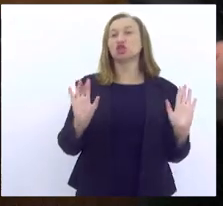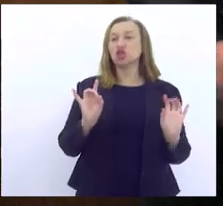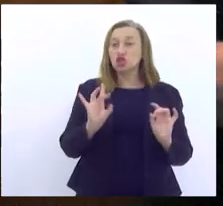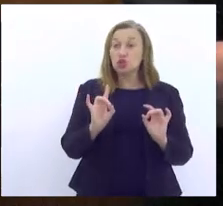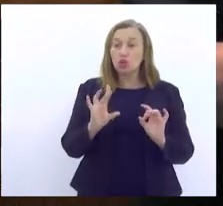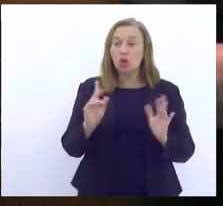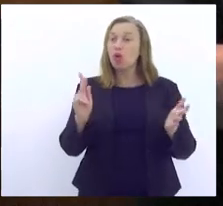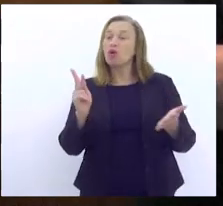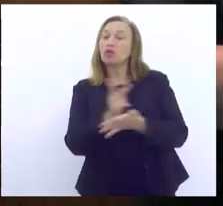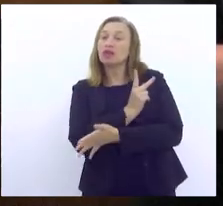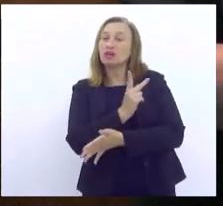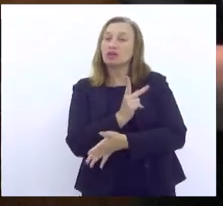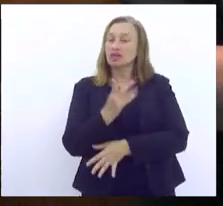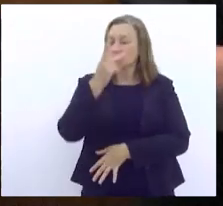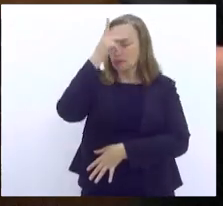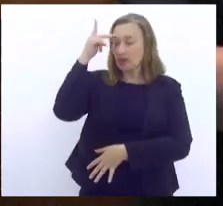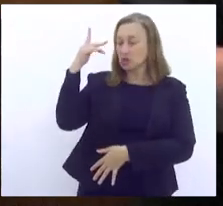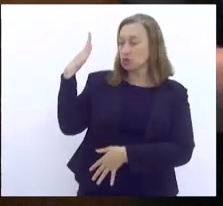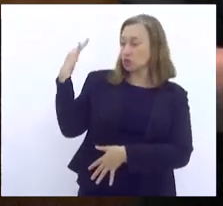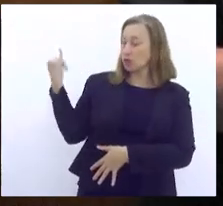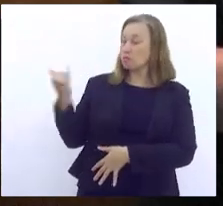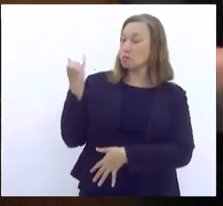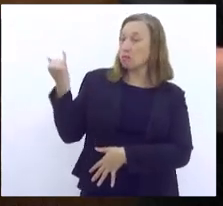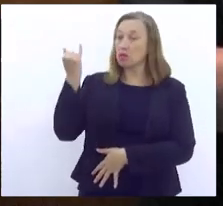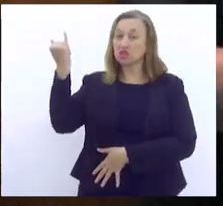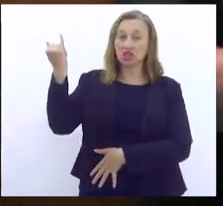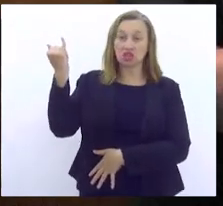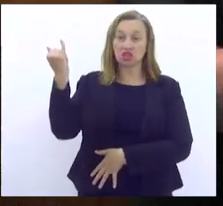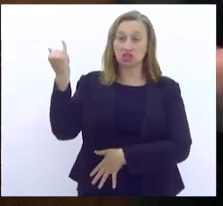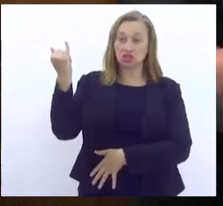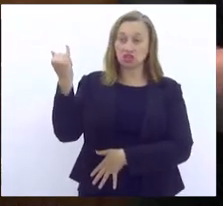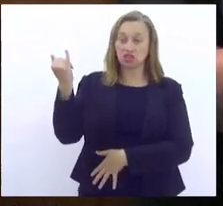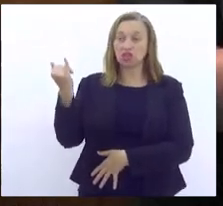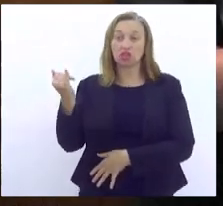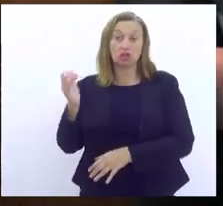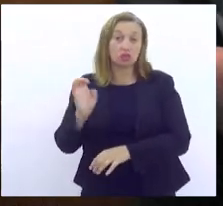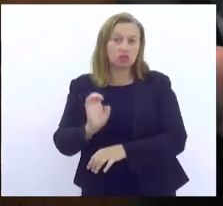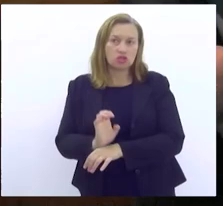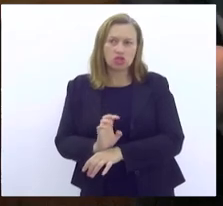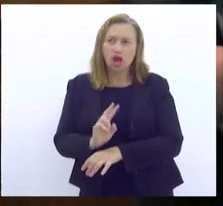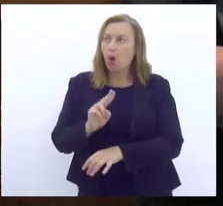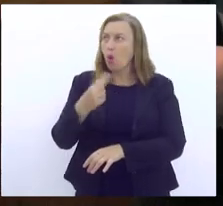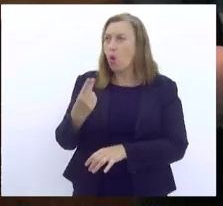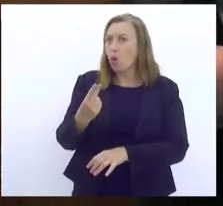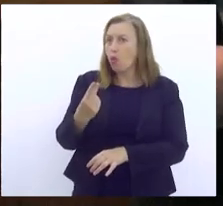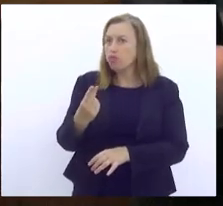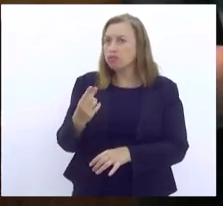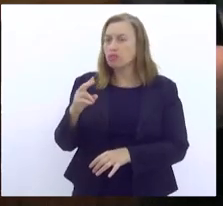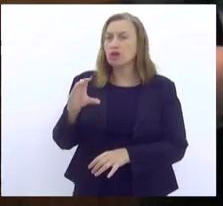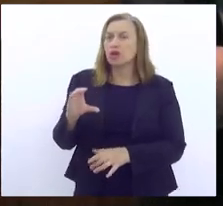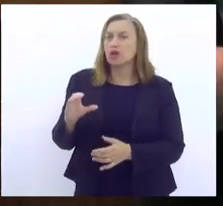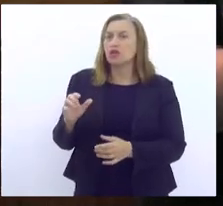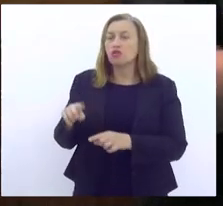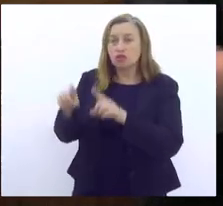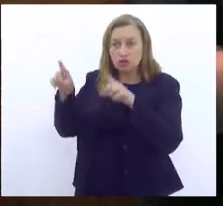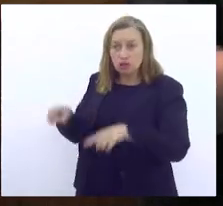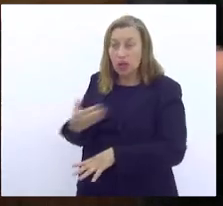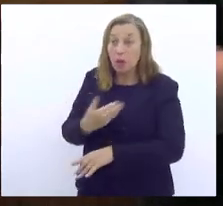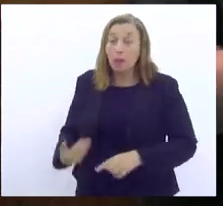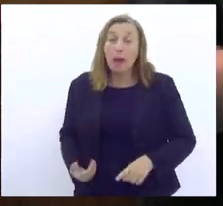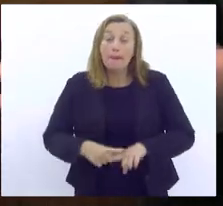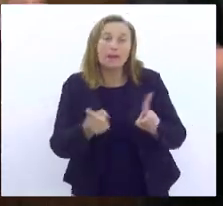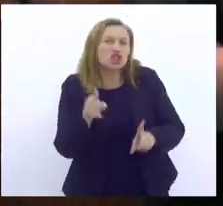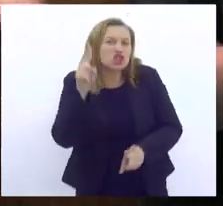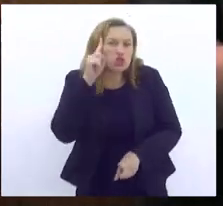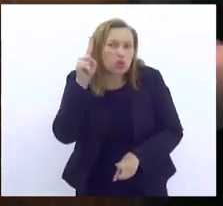Só ganha grande mídia quando acontece com alguém importante, com alguém que exerce uma função importante no Estado ou está em algum cargo público. Mas todo dia o cidadão